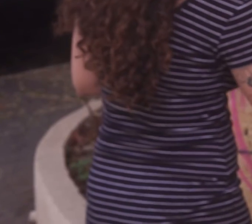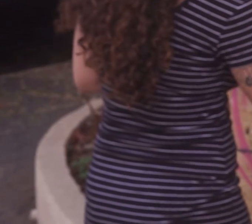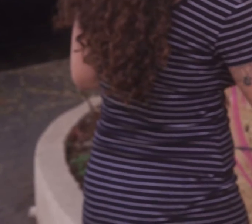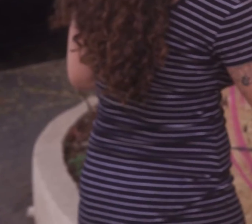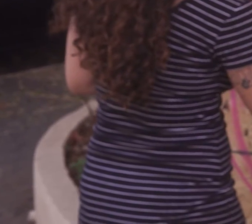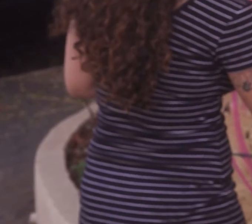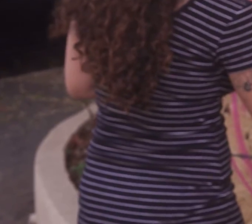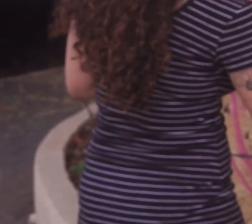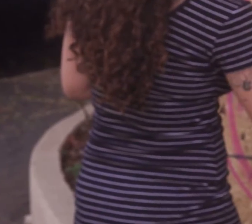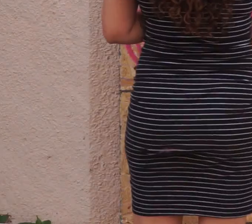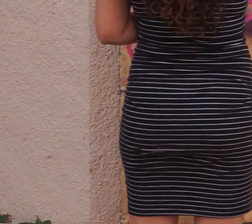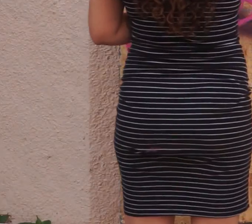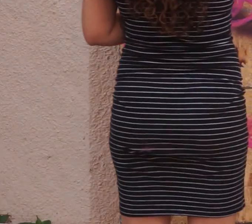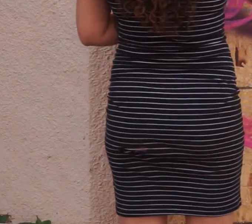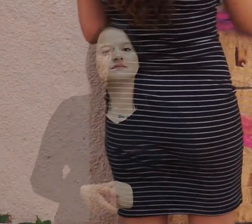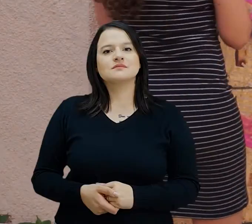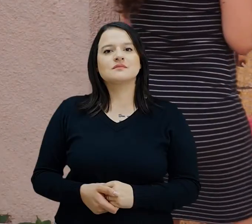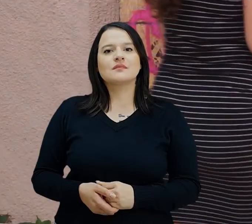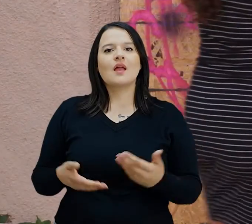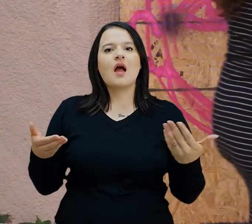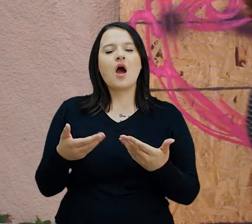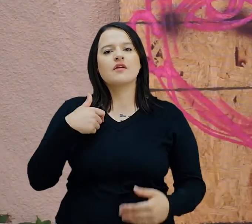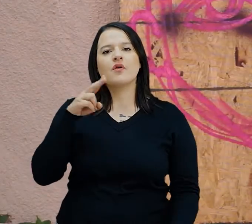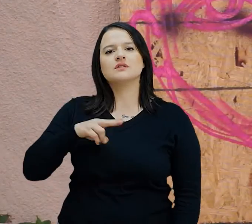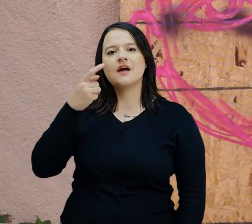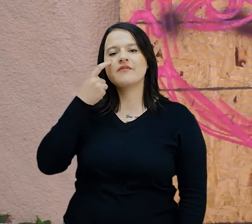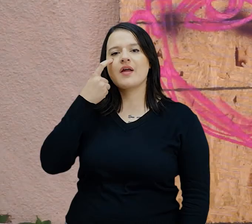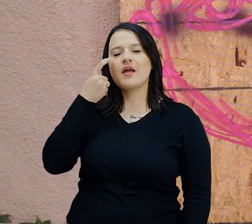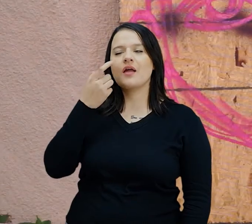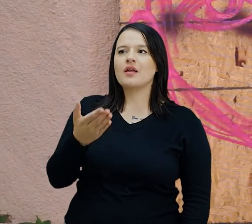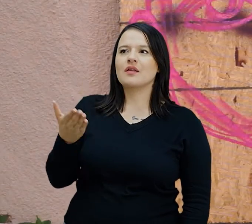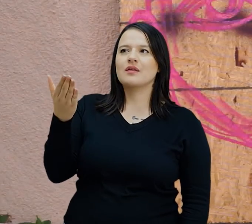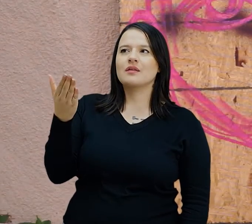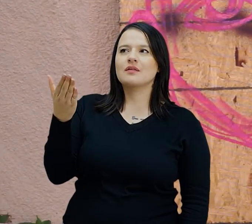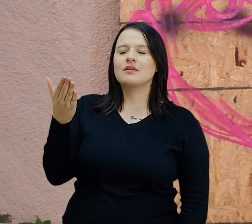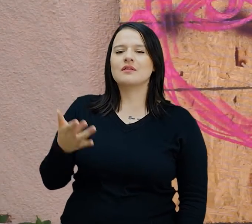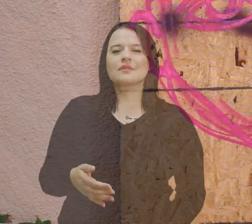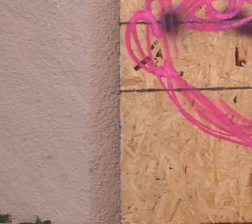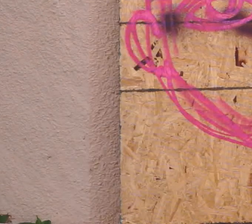Eu vou pegar um felt cap aqui.